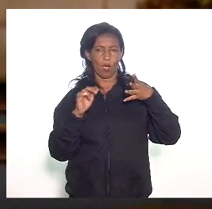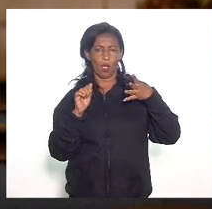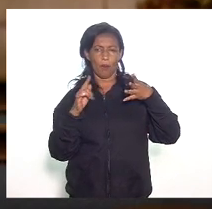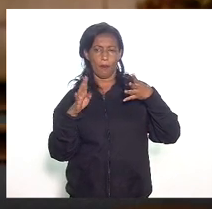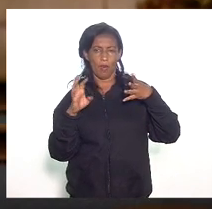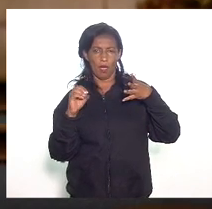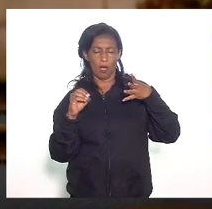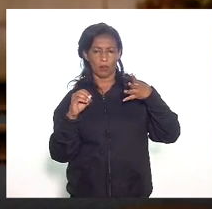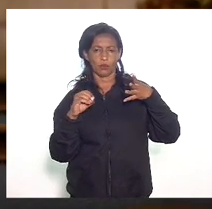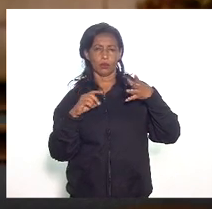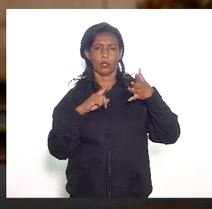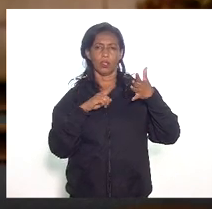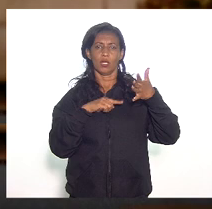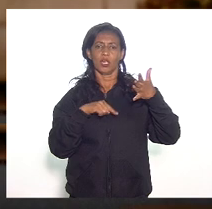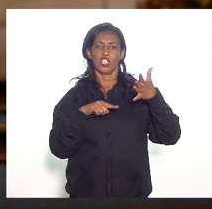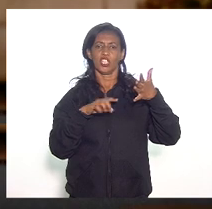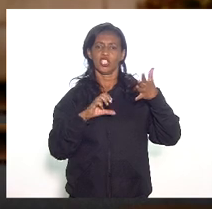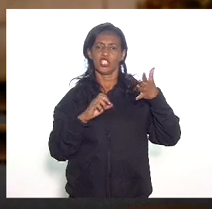deputado Charles